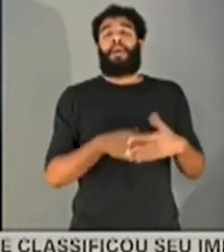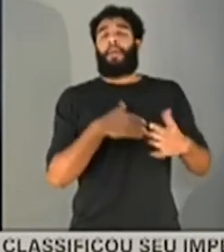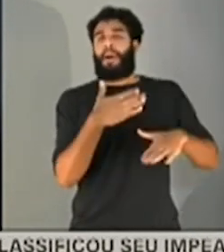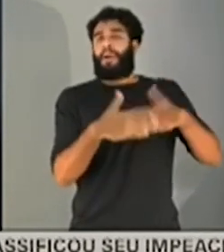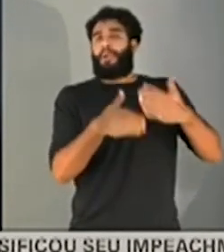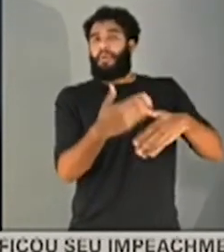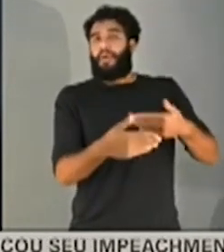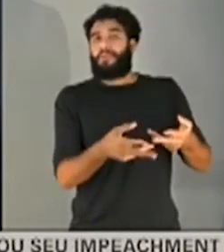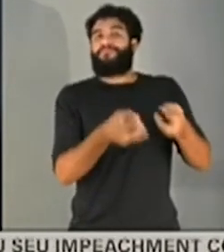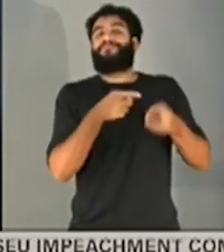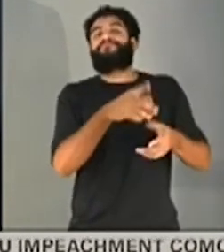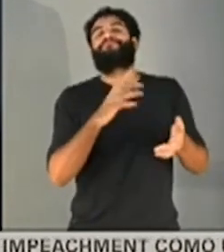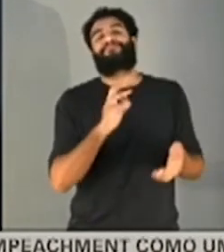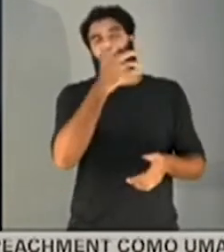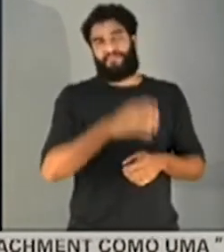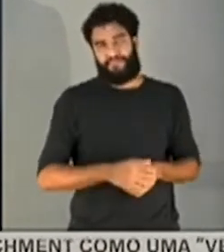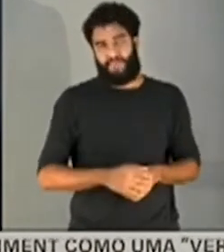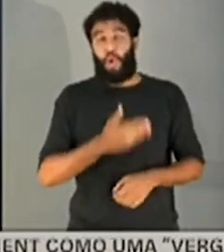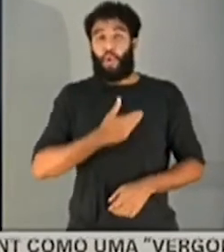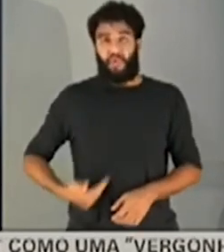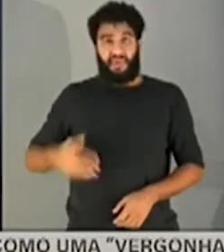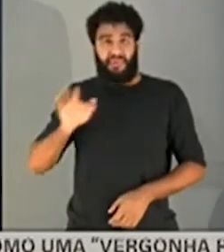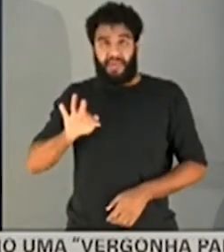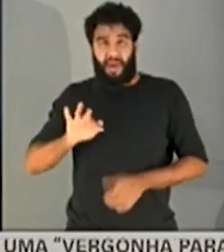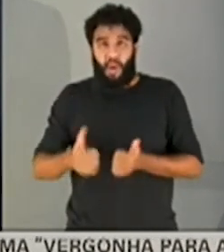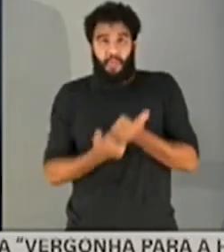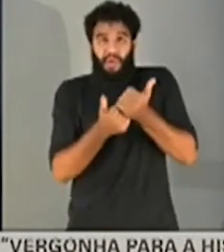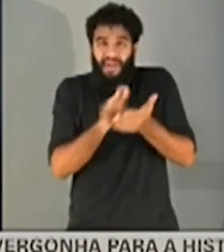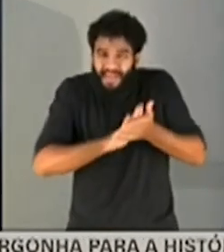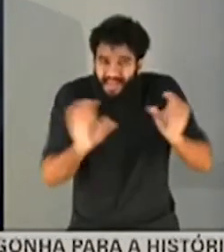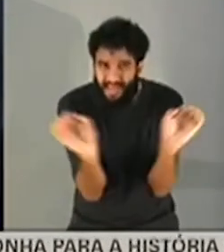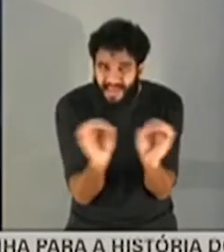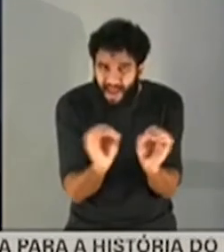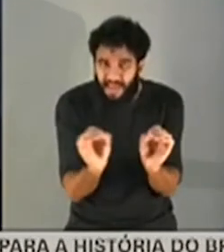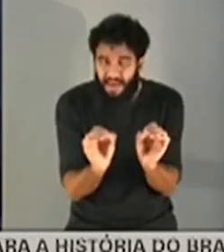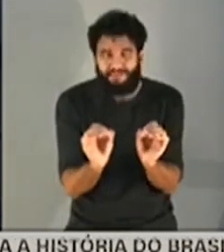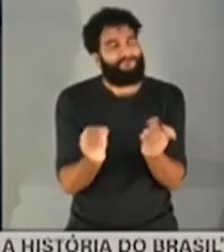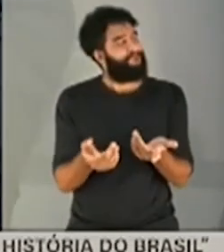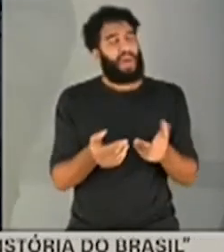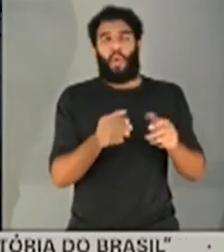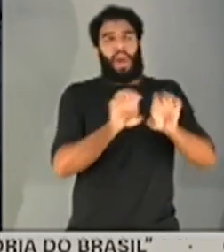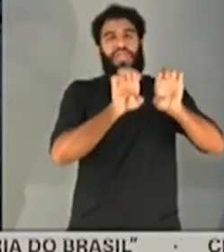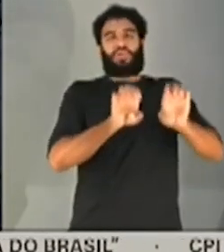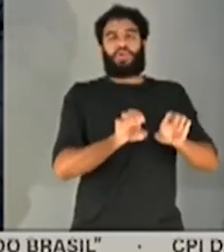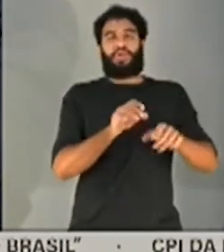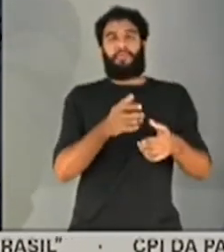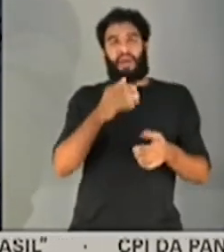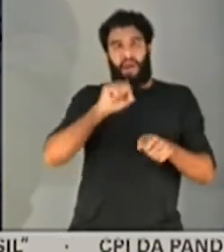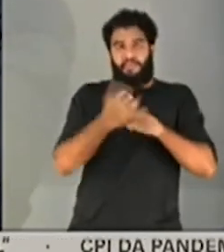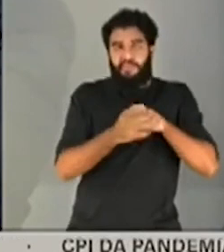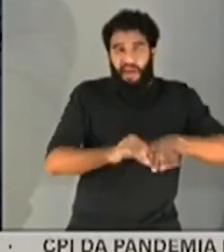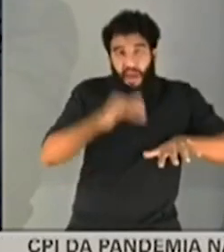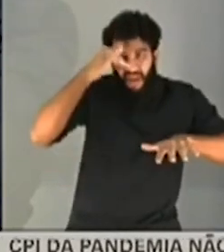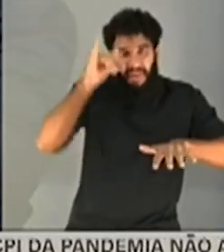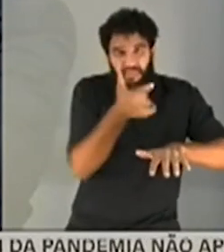que aconteceu. Sem apoio do governo federal, desestruturou-se o combate à pandemia. Tivemos grandes